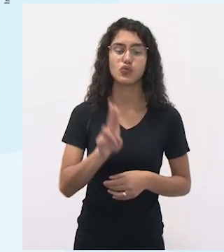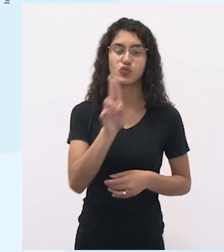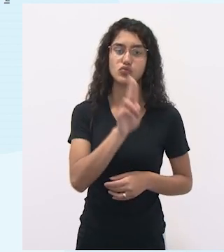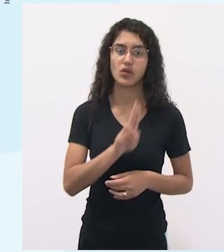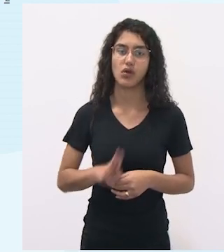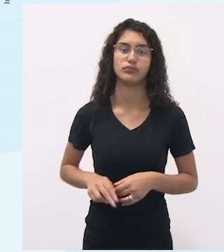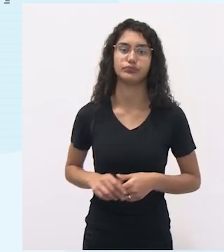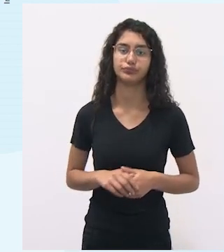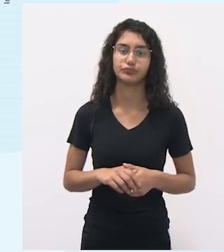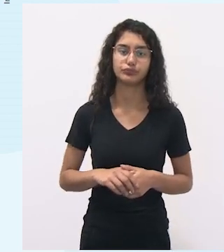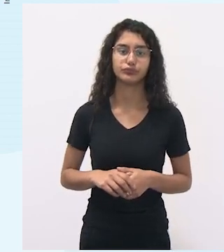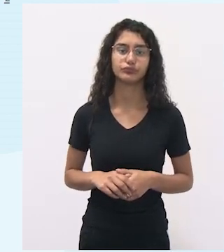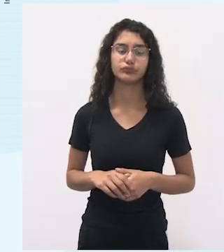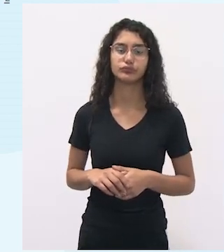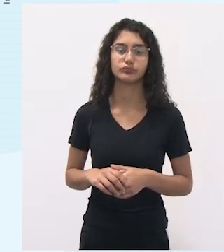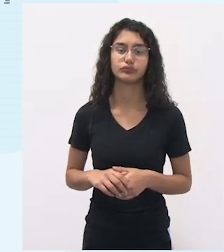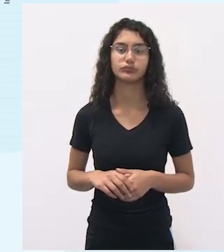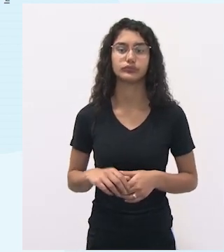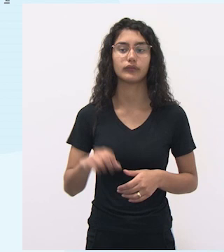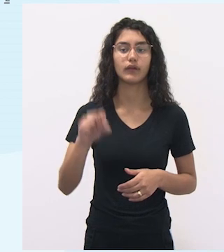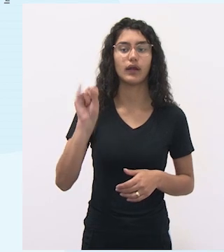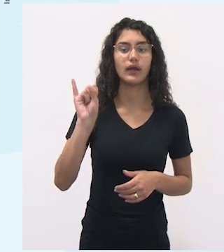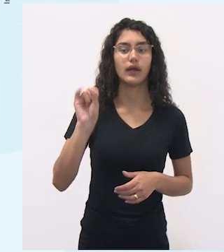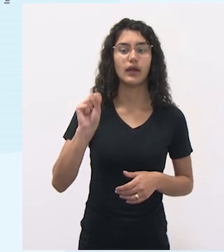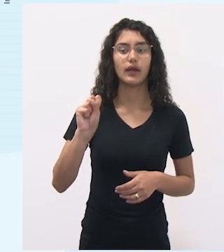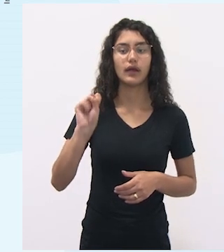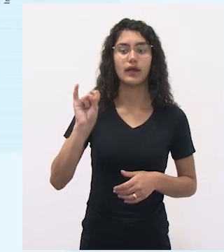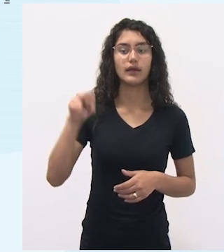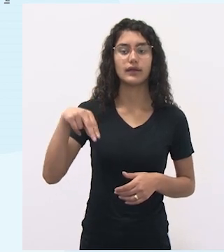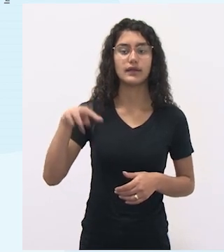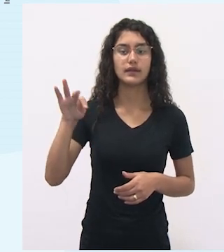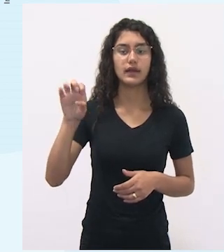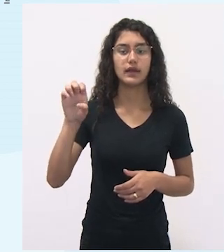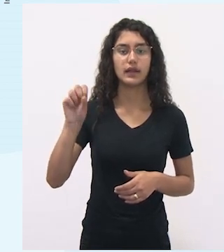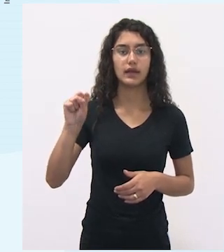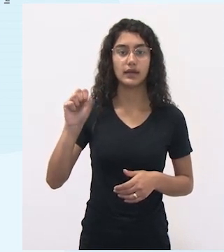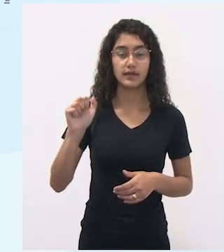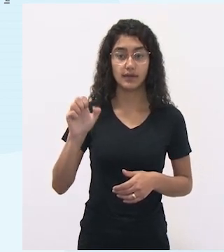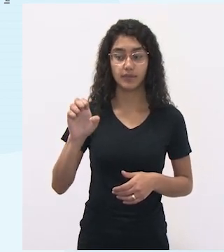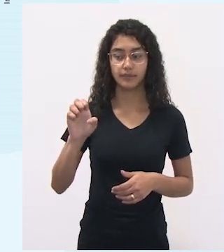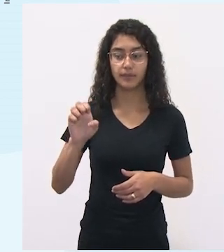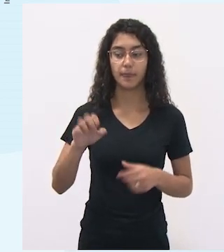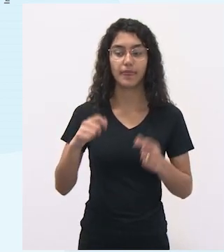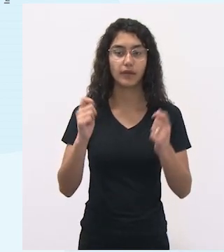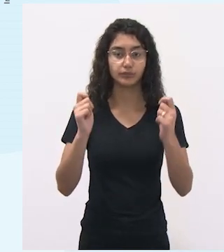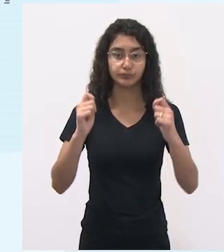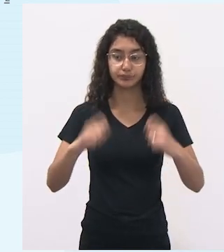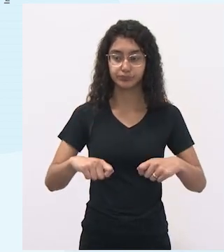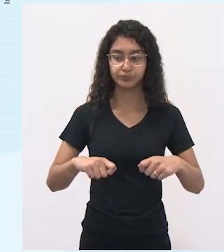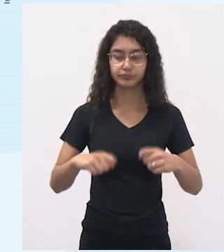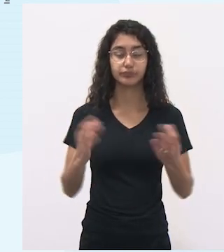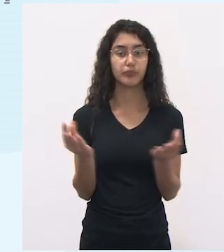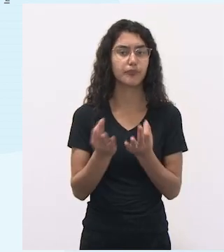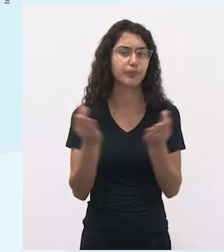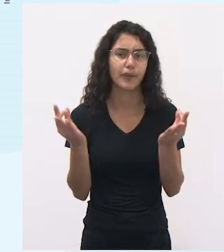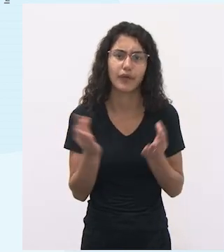limão. E a síntese é quando eu resumo, eu fiz um óleo essencial perfeito, esse limão,